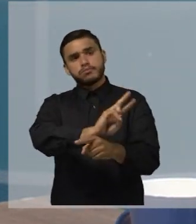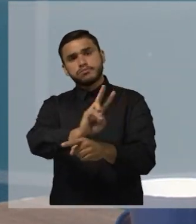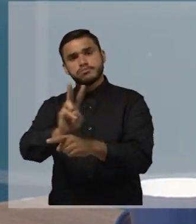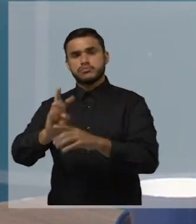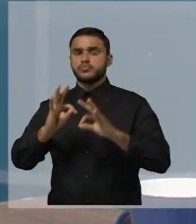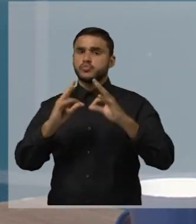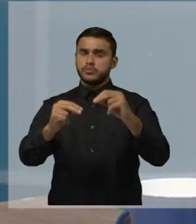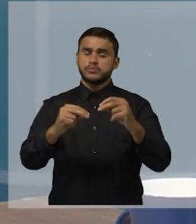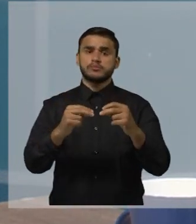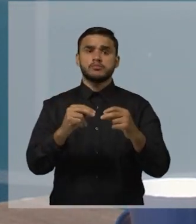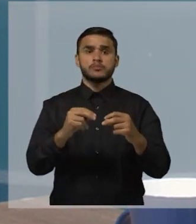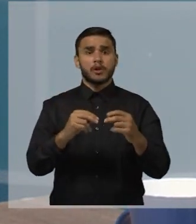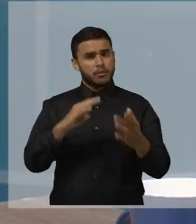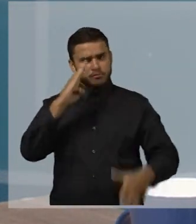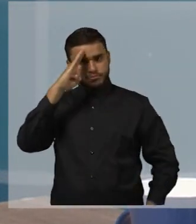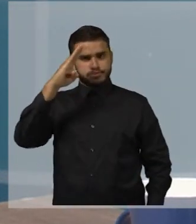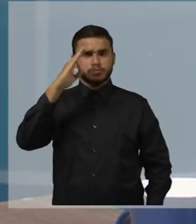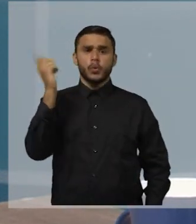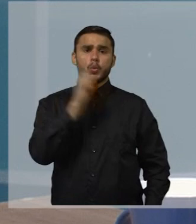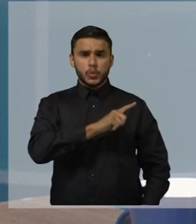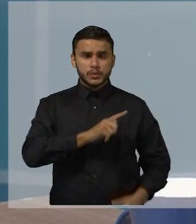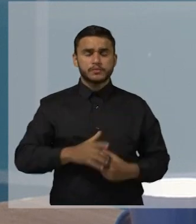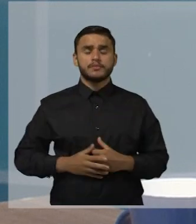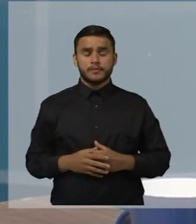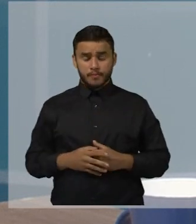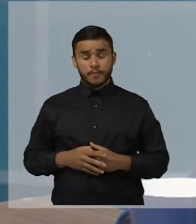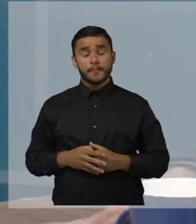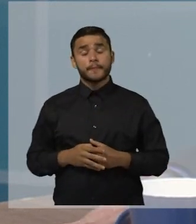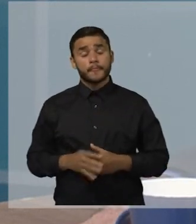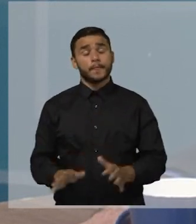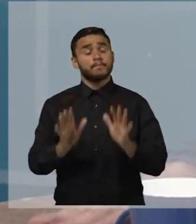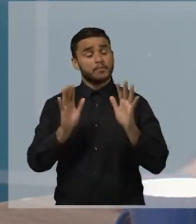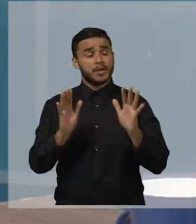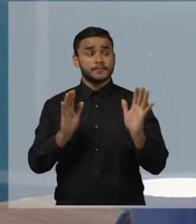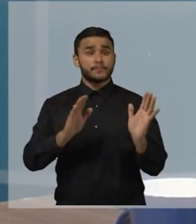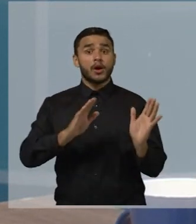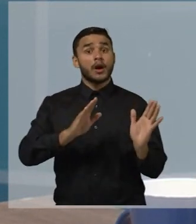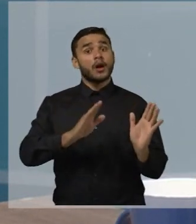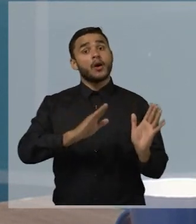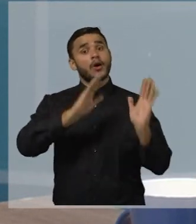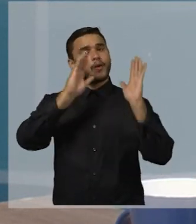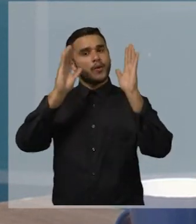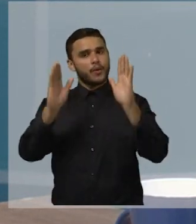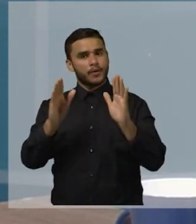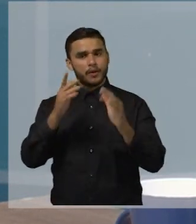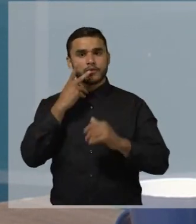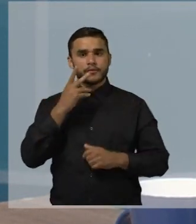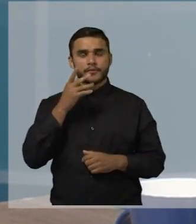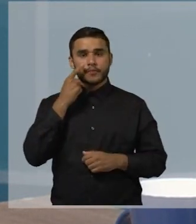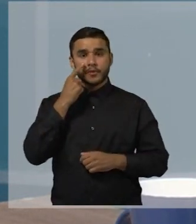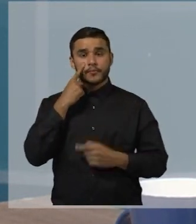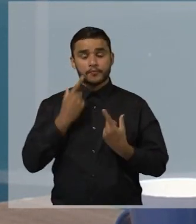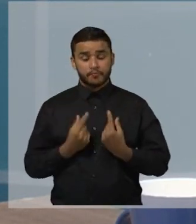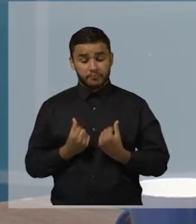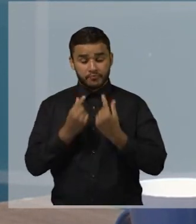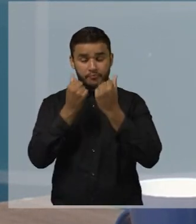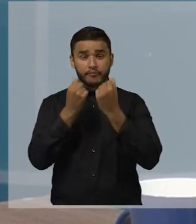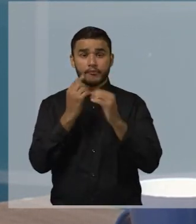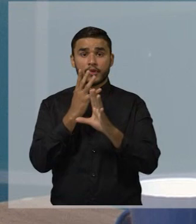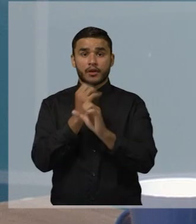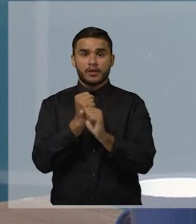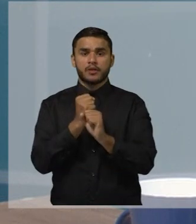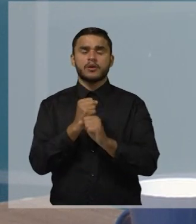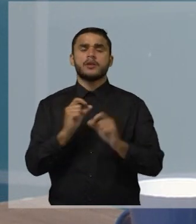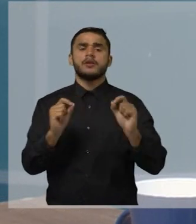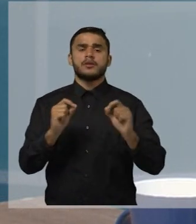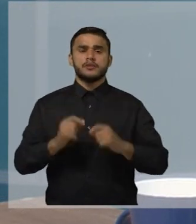com essa questão, ora por questão de segurança ou por outras razões. Agora, a questão da economia é uma questão